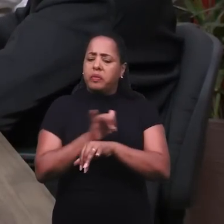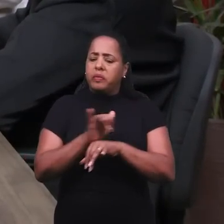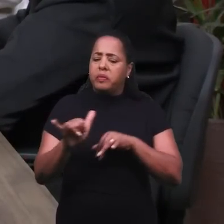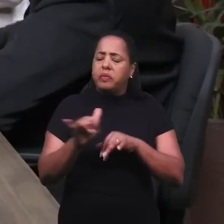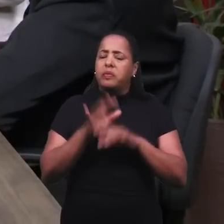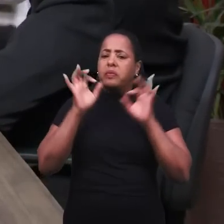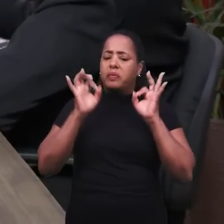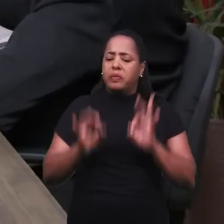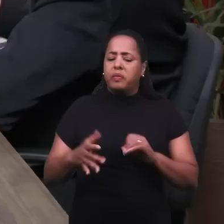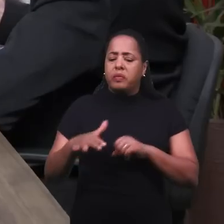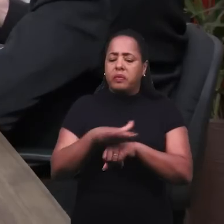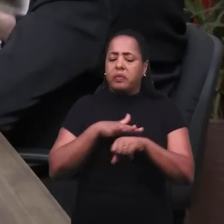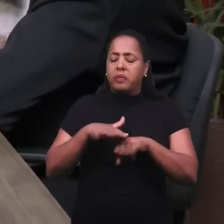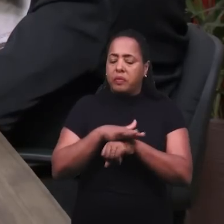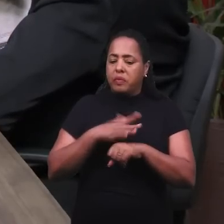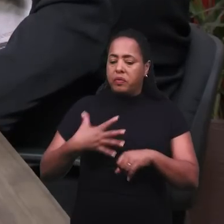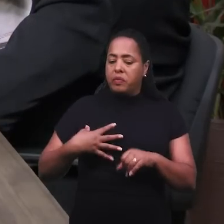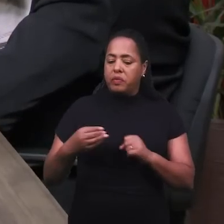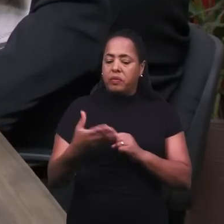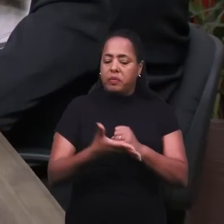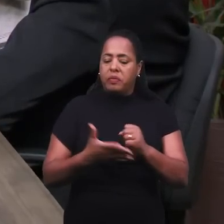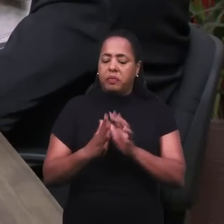na palavra. Ele